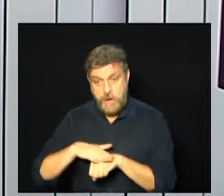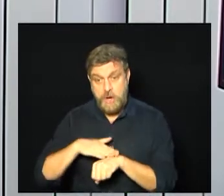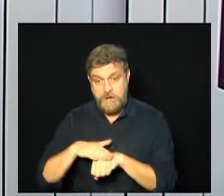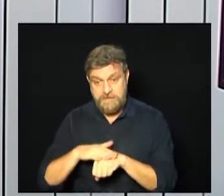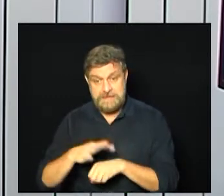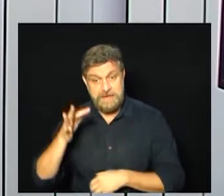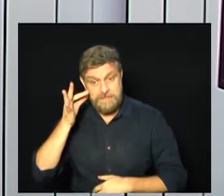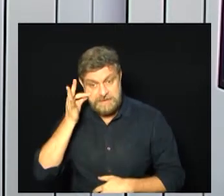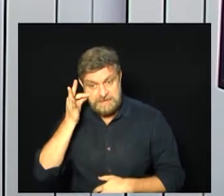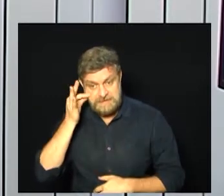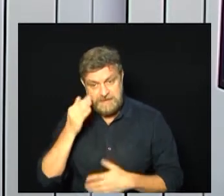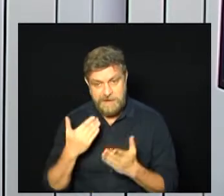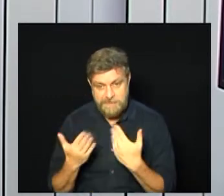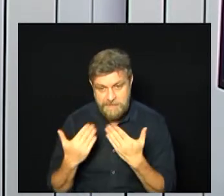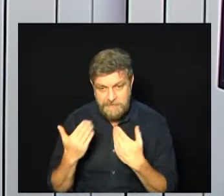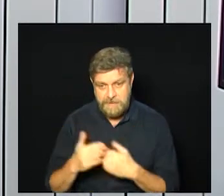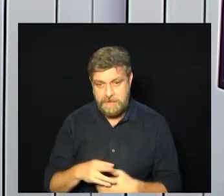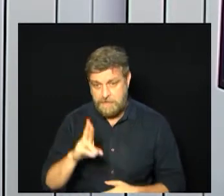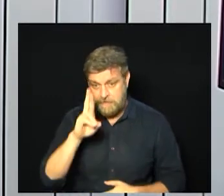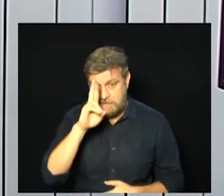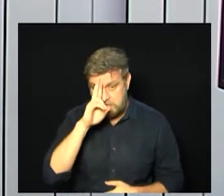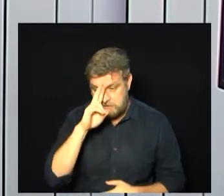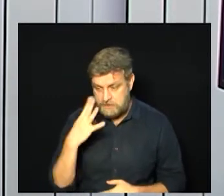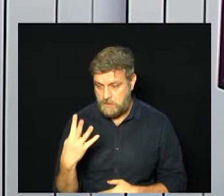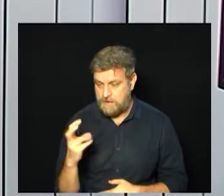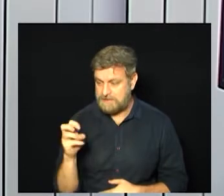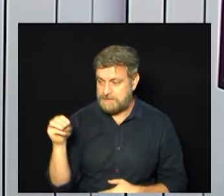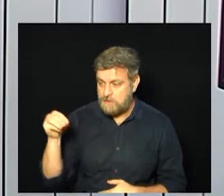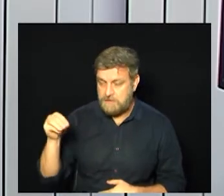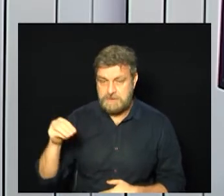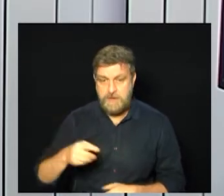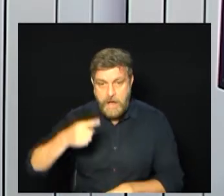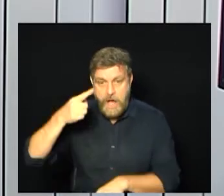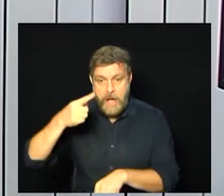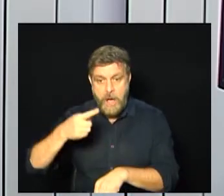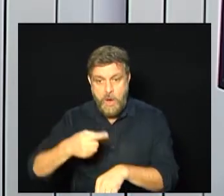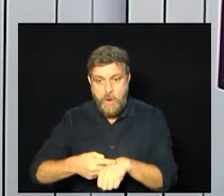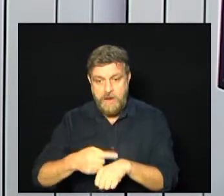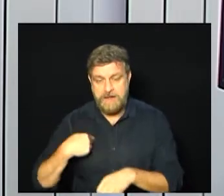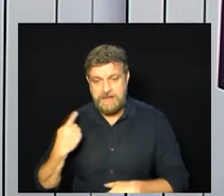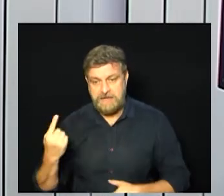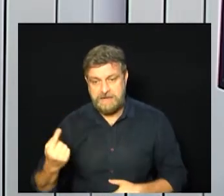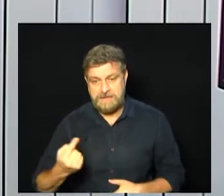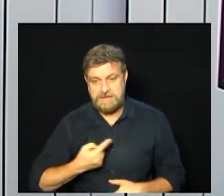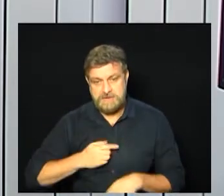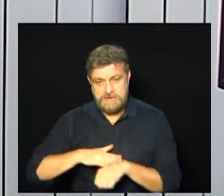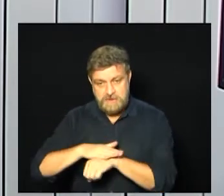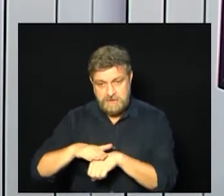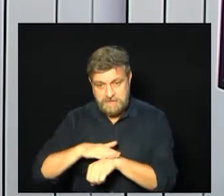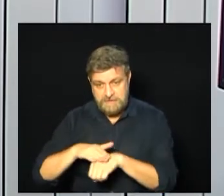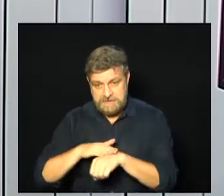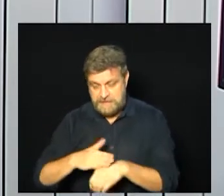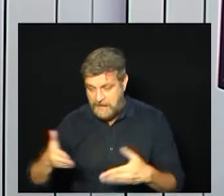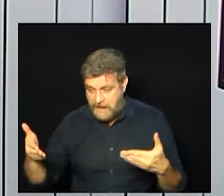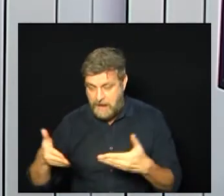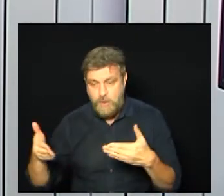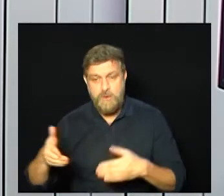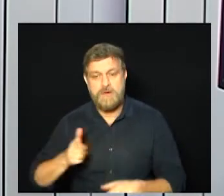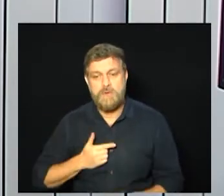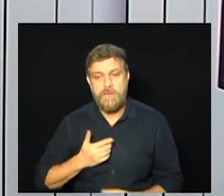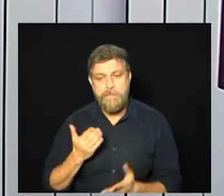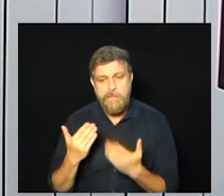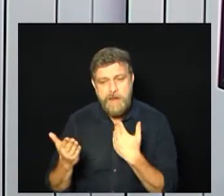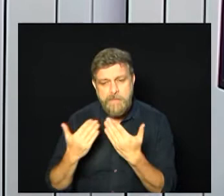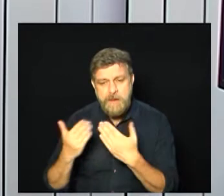vivo. Bom, 12h45, hora de entrevista aqui no nosso telejornal e nós vamos falar sobre um projeto